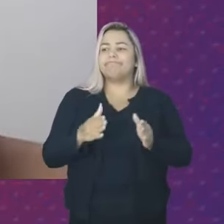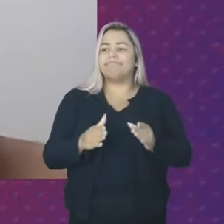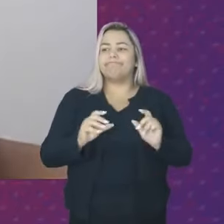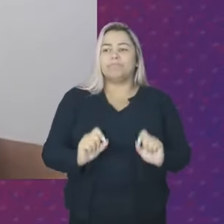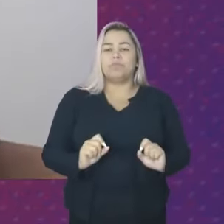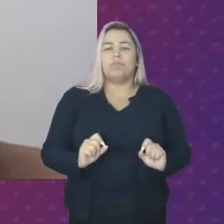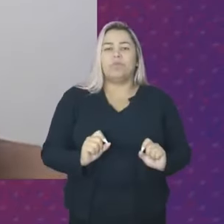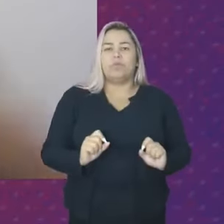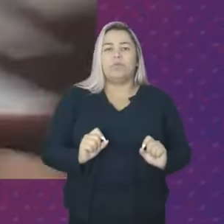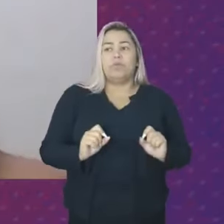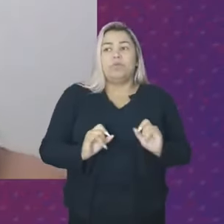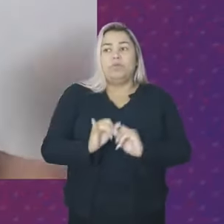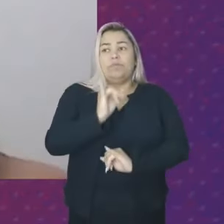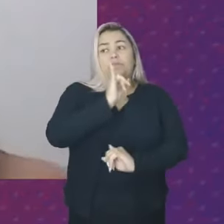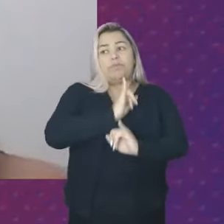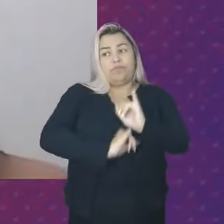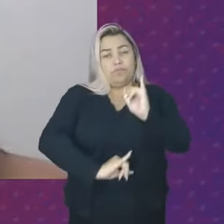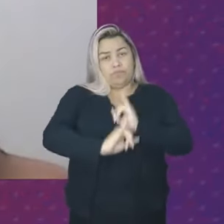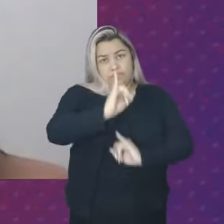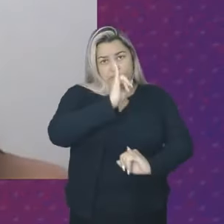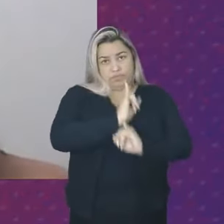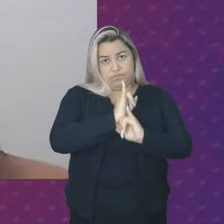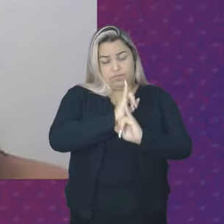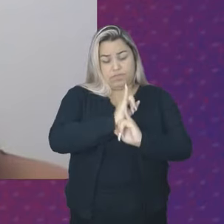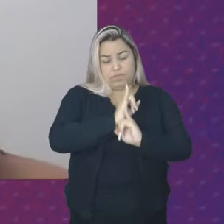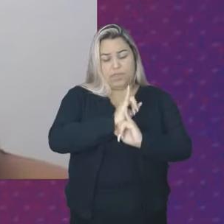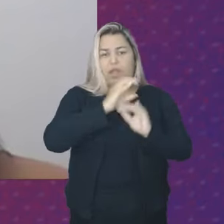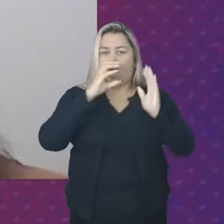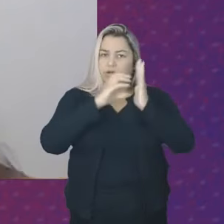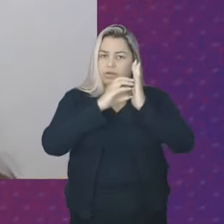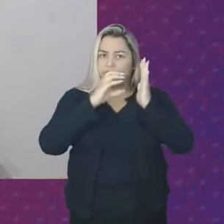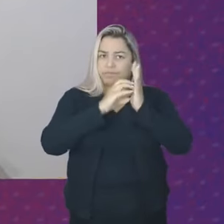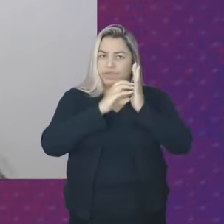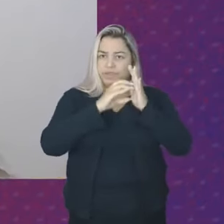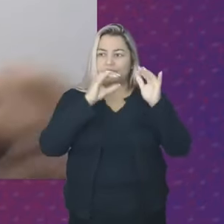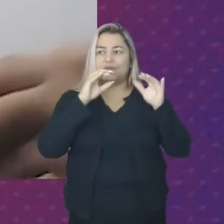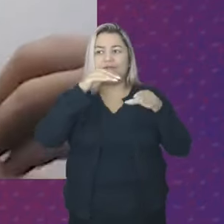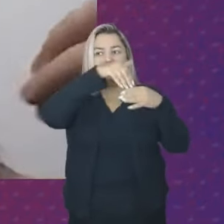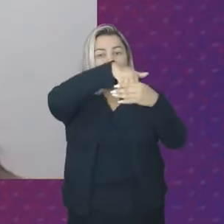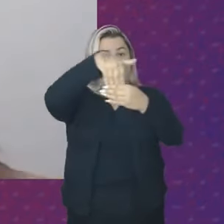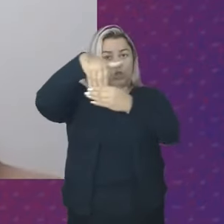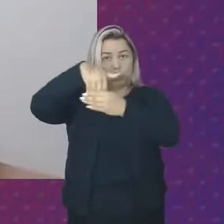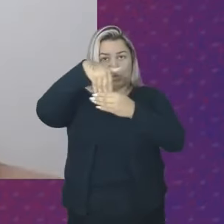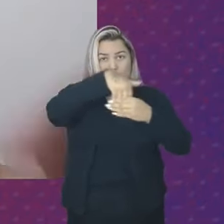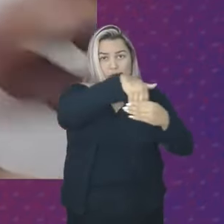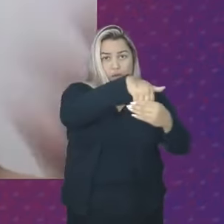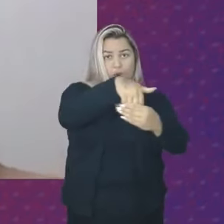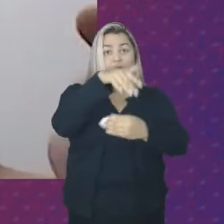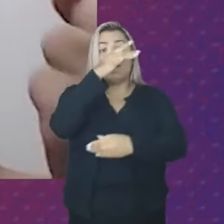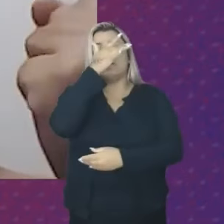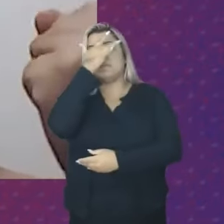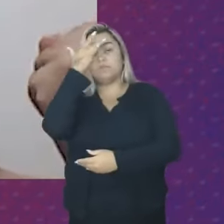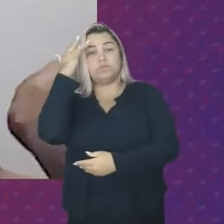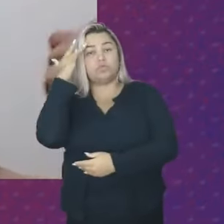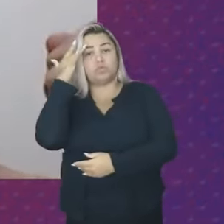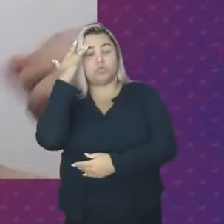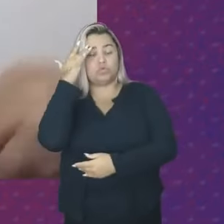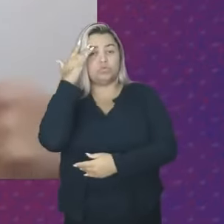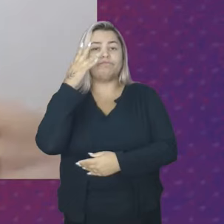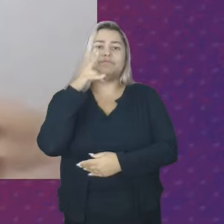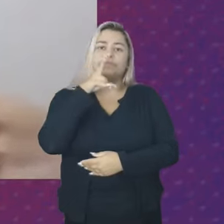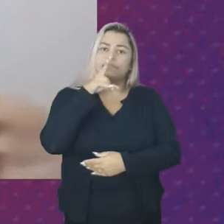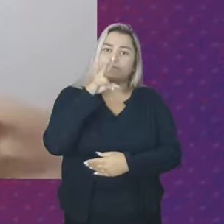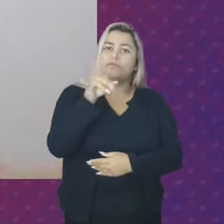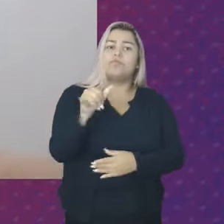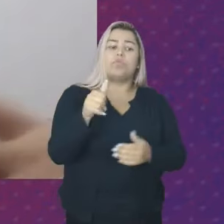de virtualizar, né, a campanha eleitoral. Então, as pessoas que você vai